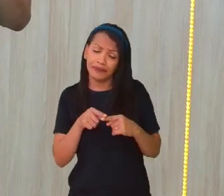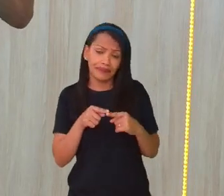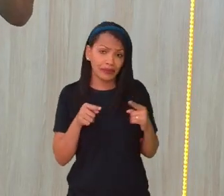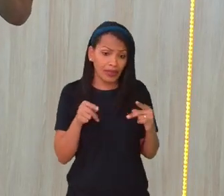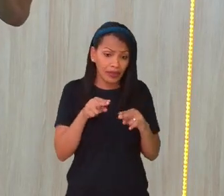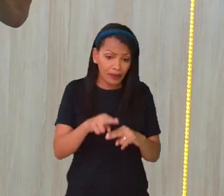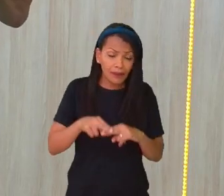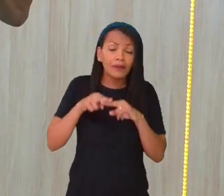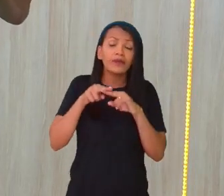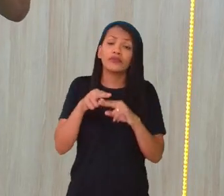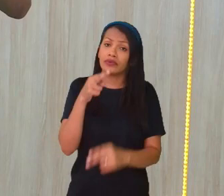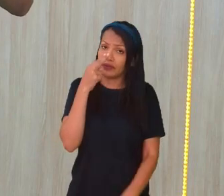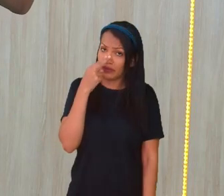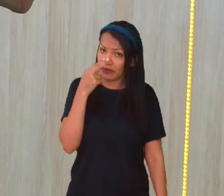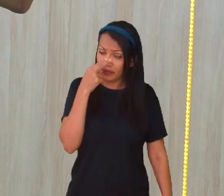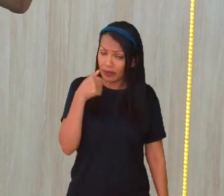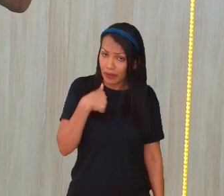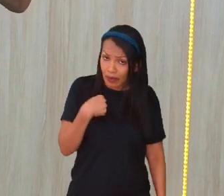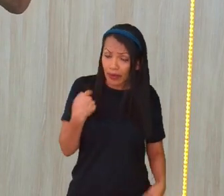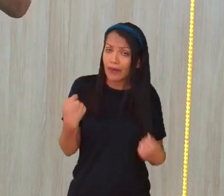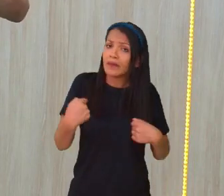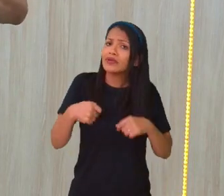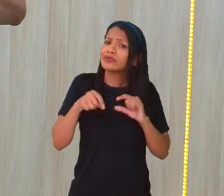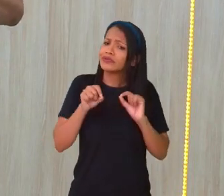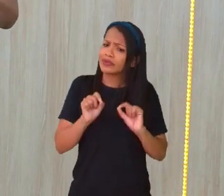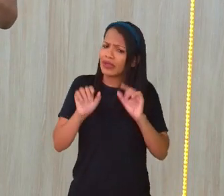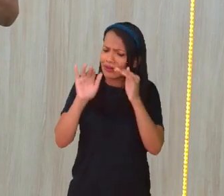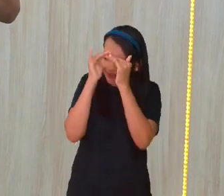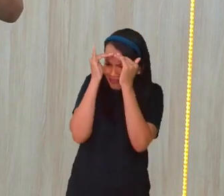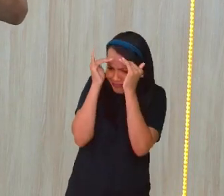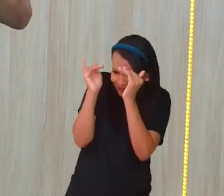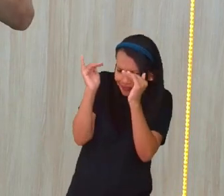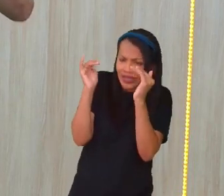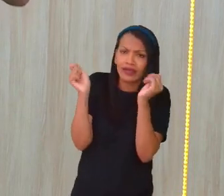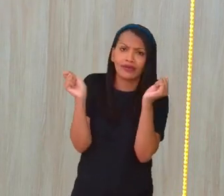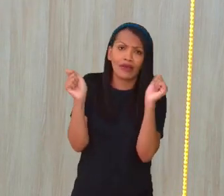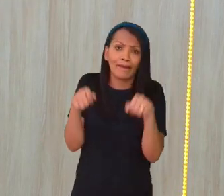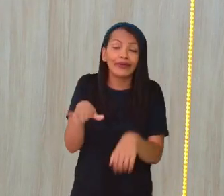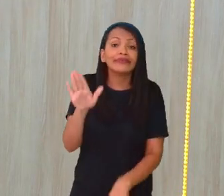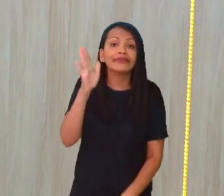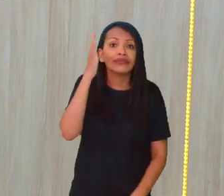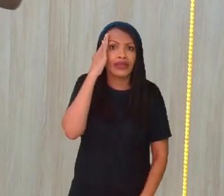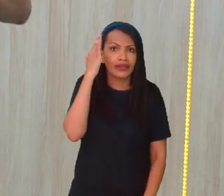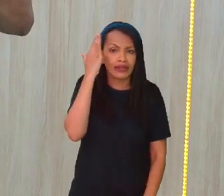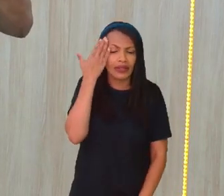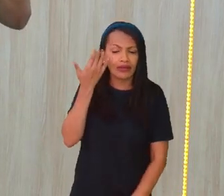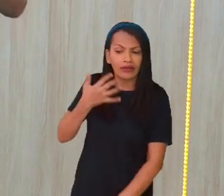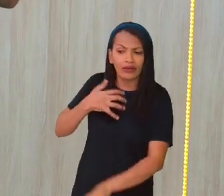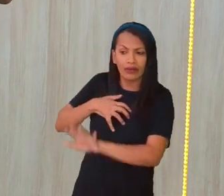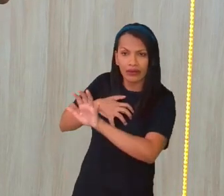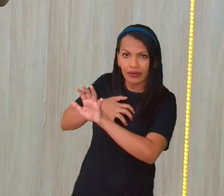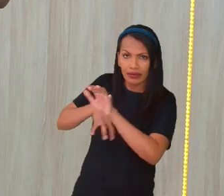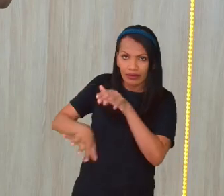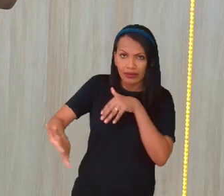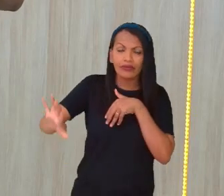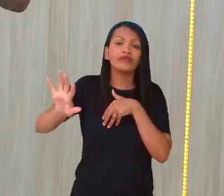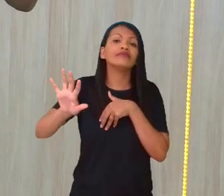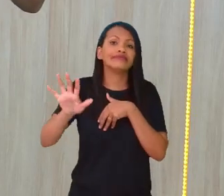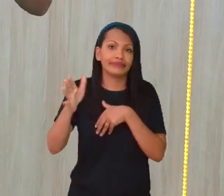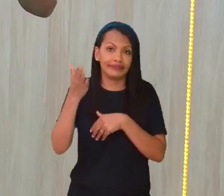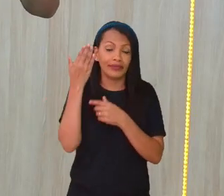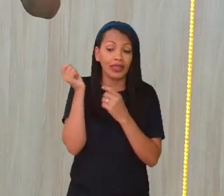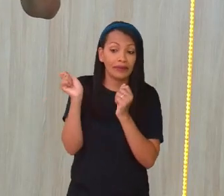por isso mesmo, eu devo ter a capacidade de entender o outro, a questão da empatia,